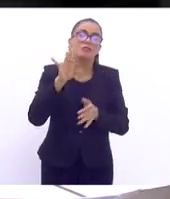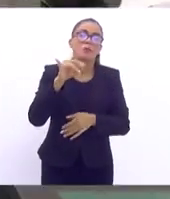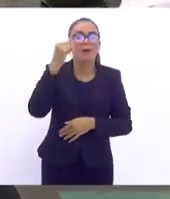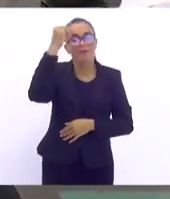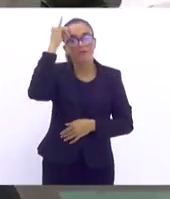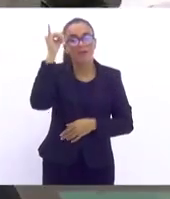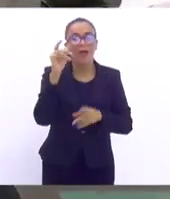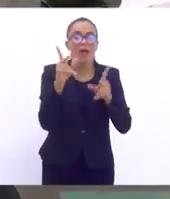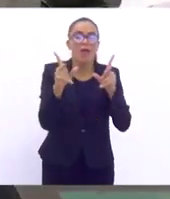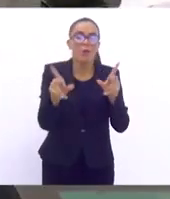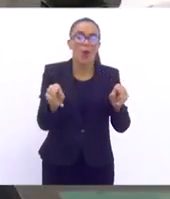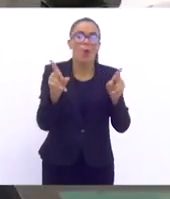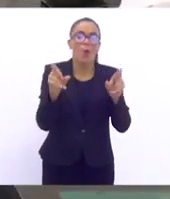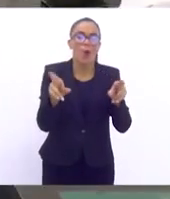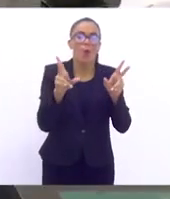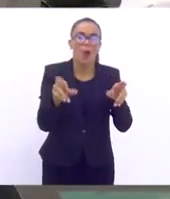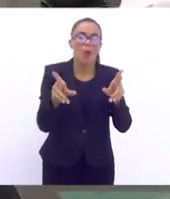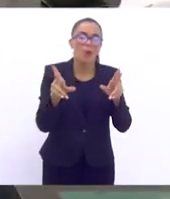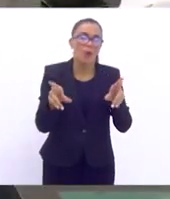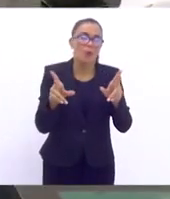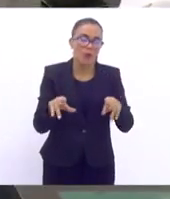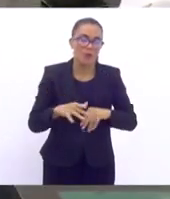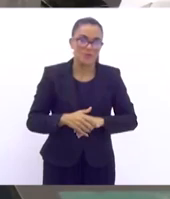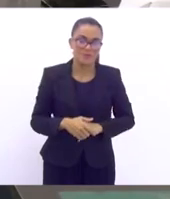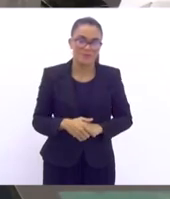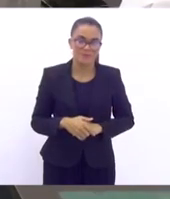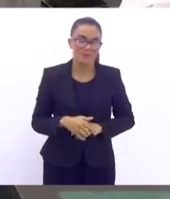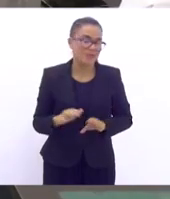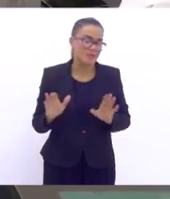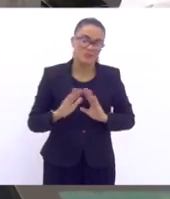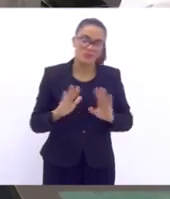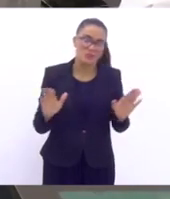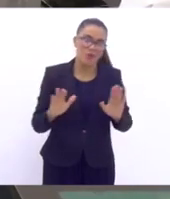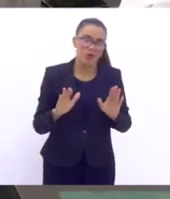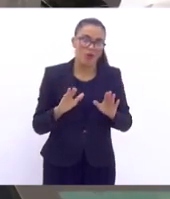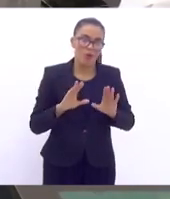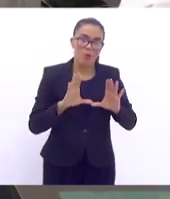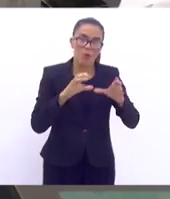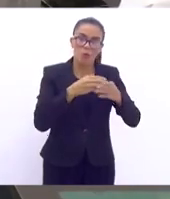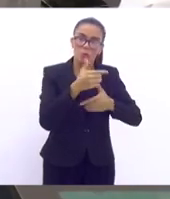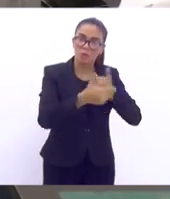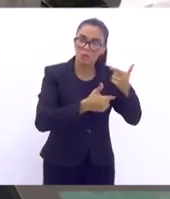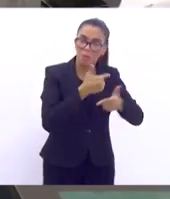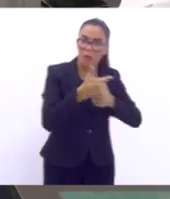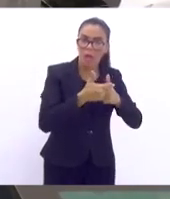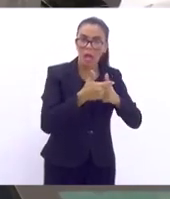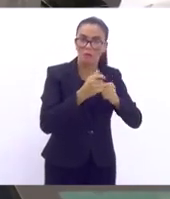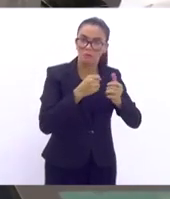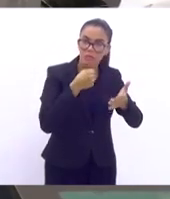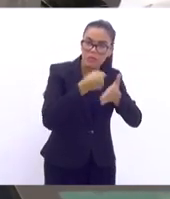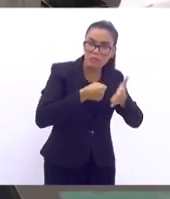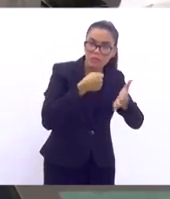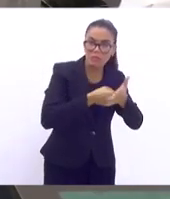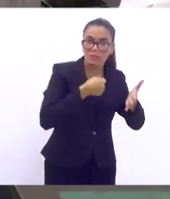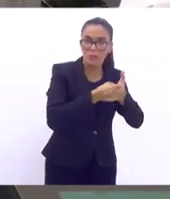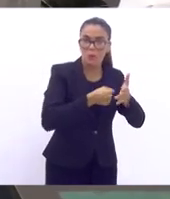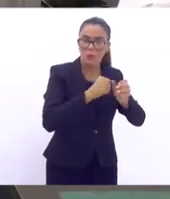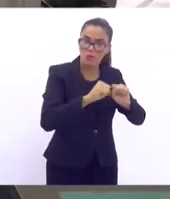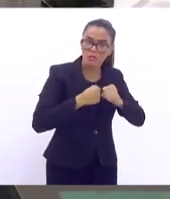pedágio do nome da comissão temática frente ambientalista legal não tem uma frente